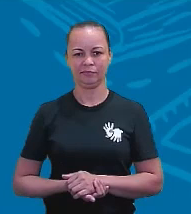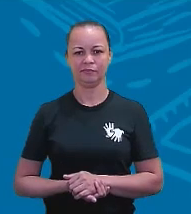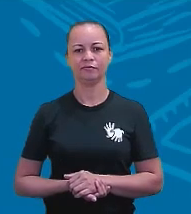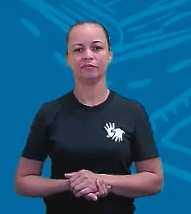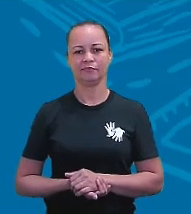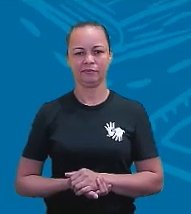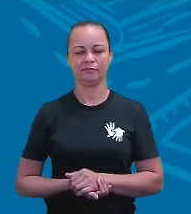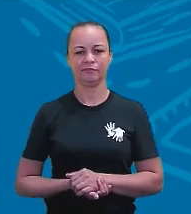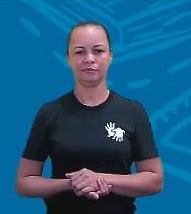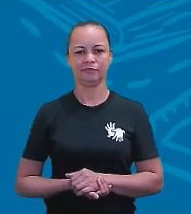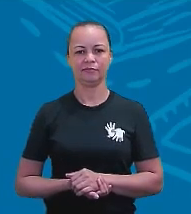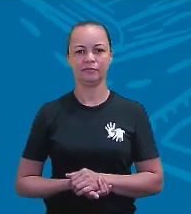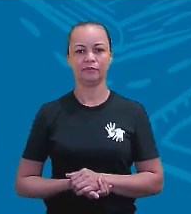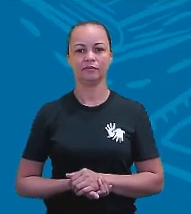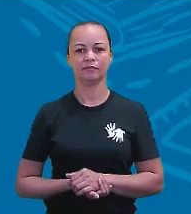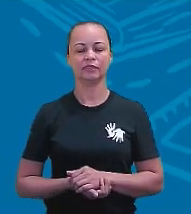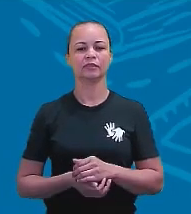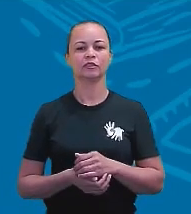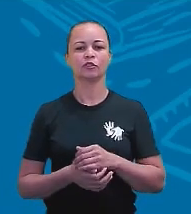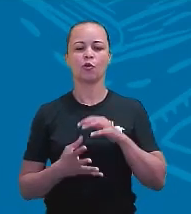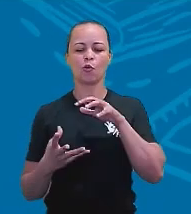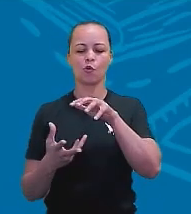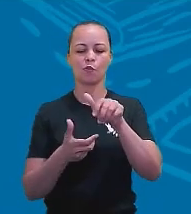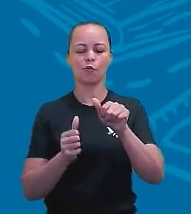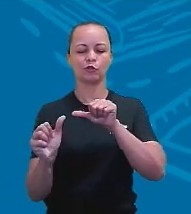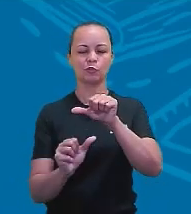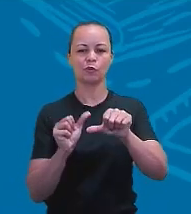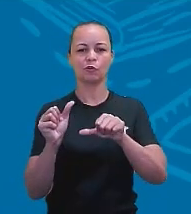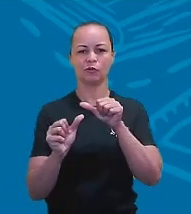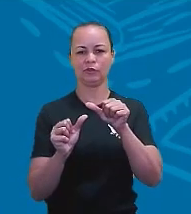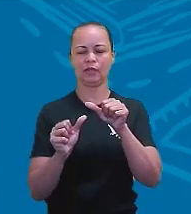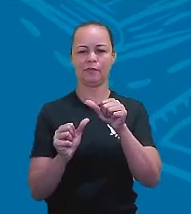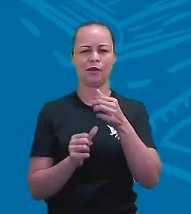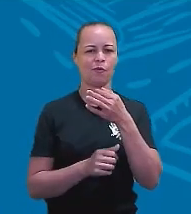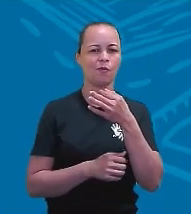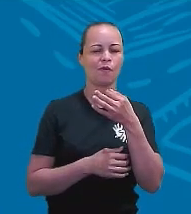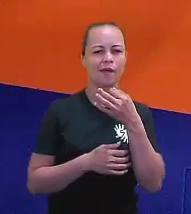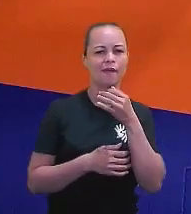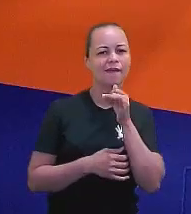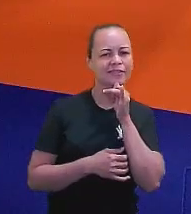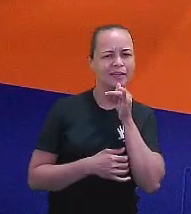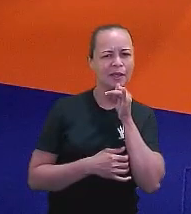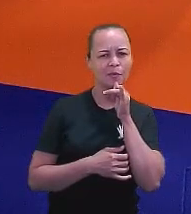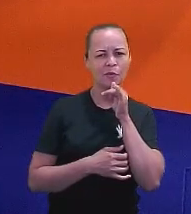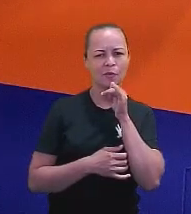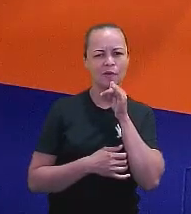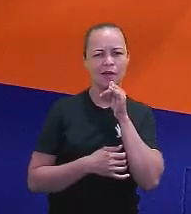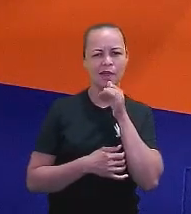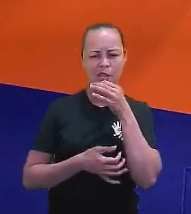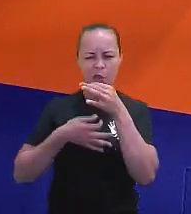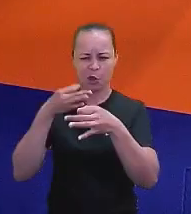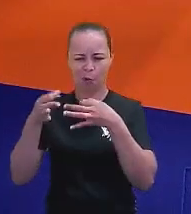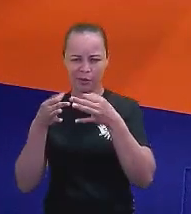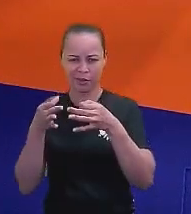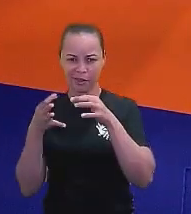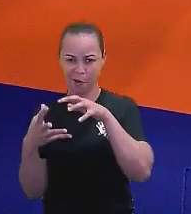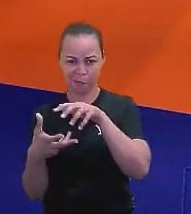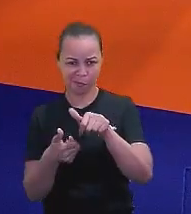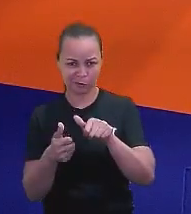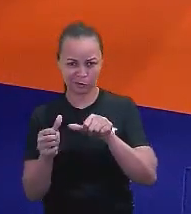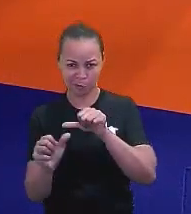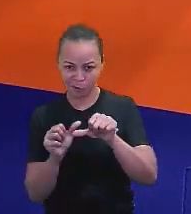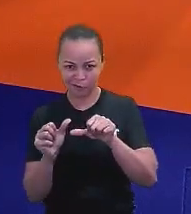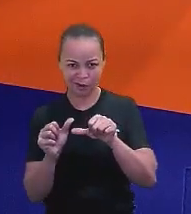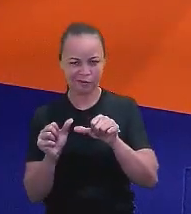mudado pelo seu exemplo e não pela sua opinião. Então, fica ligadinho aí. E vem mais coisas, tá, gente? Sobre